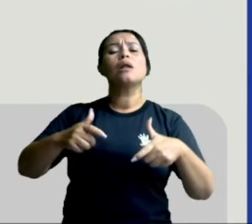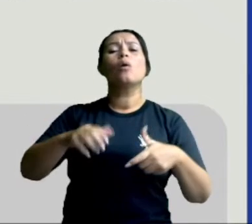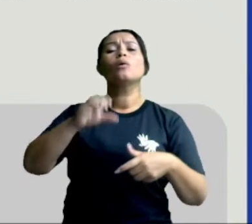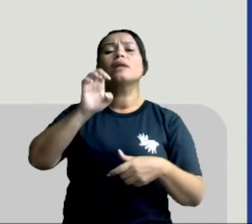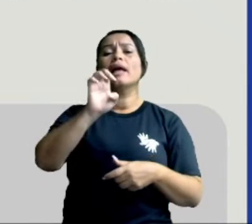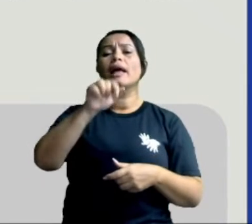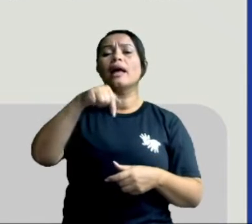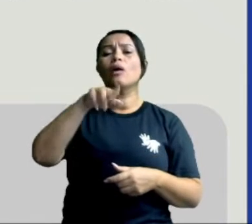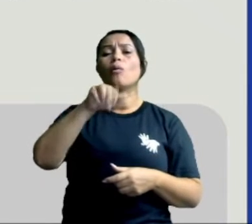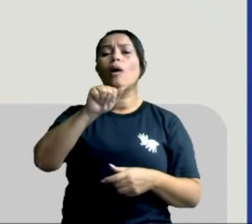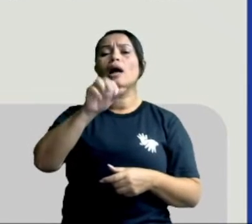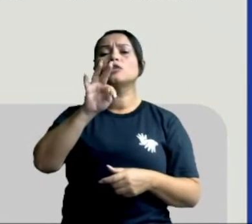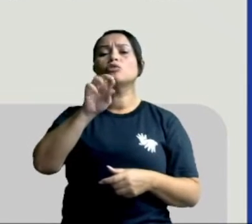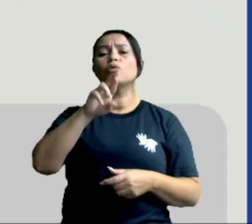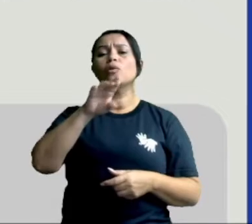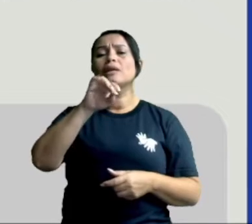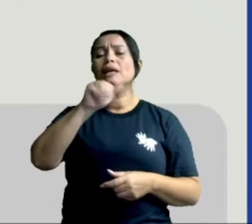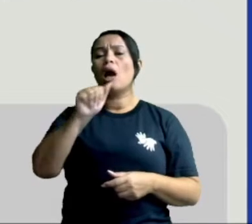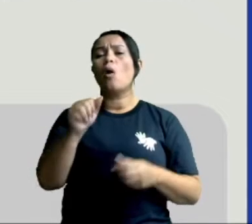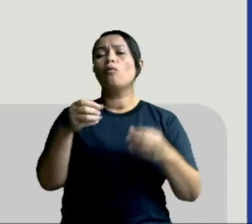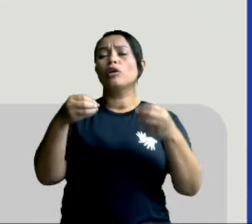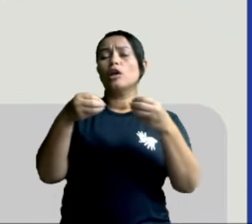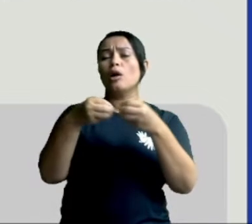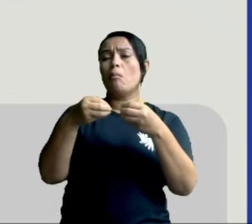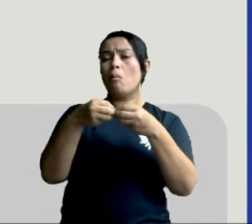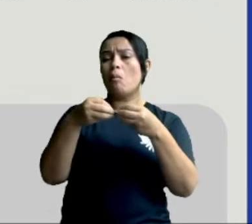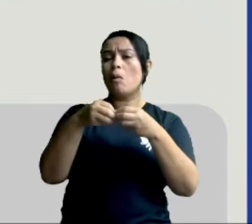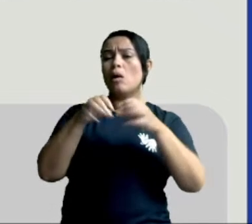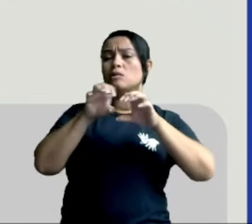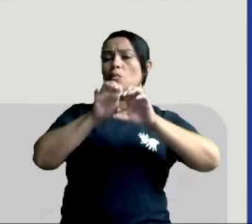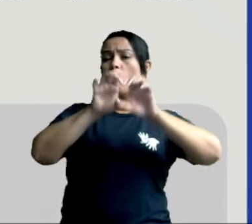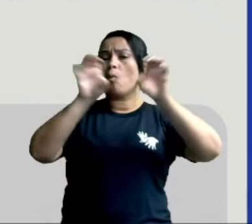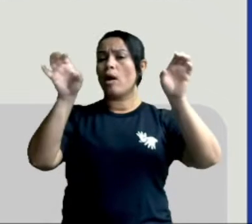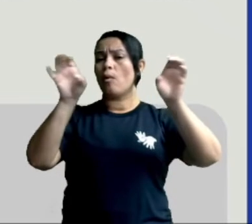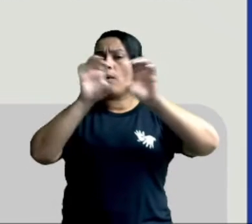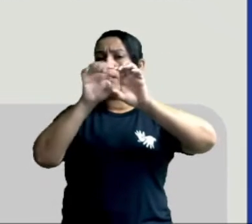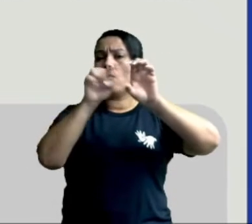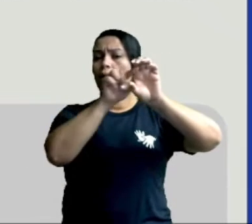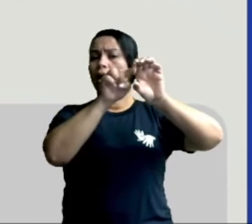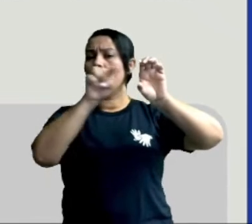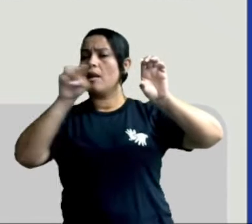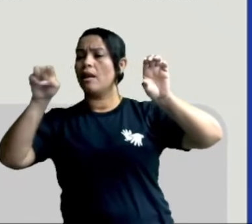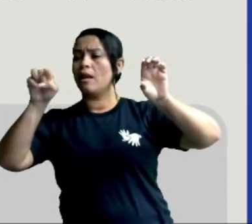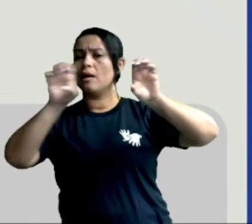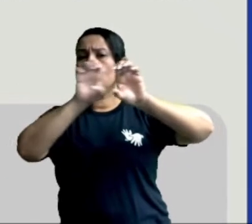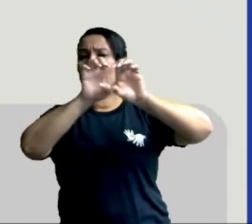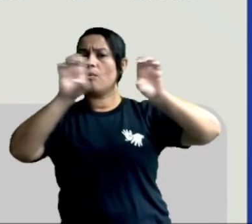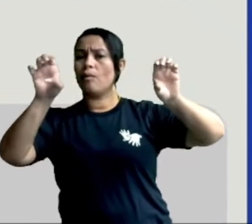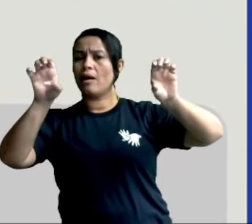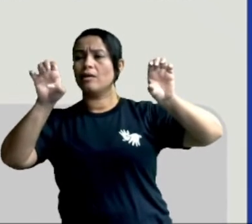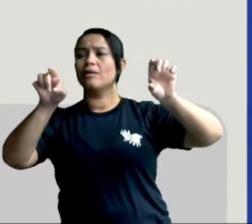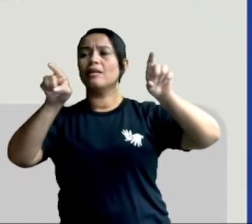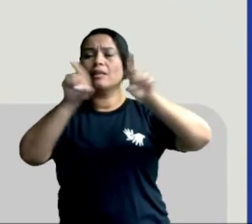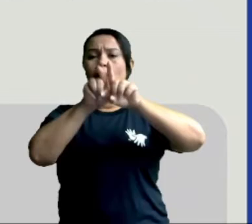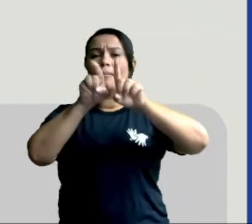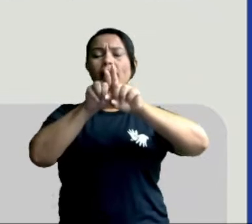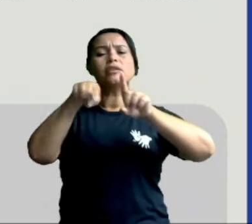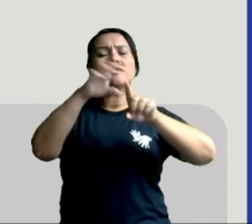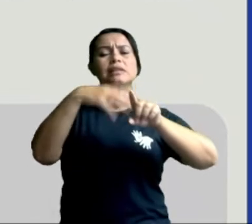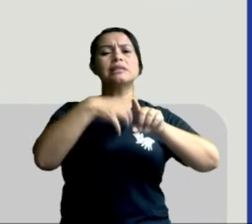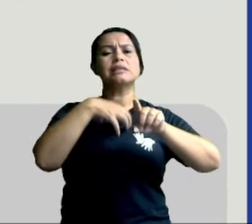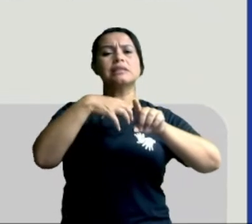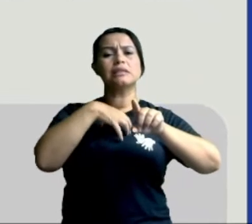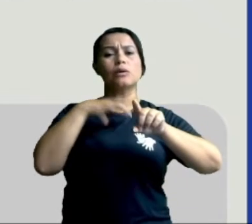é fatorial linha do Equador Então por onde a linha do Equador passar você vai ter um clima